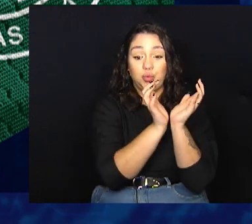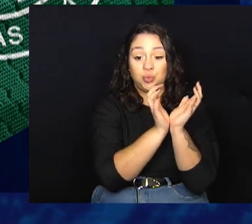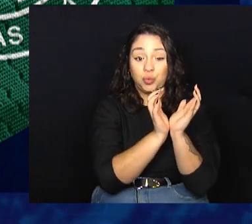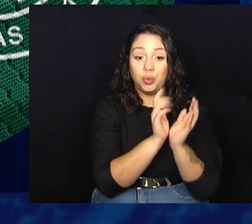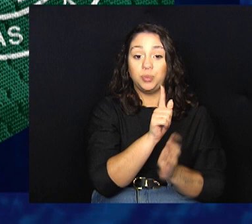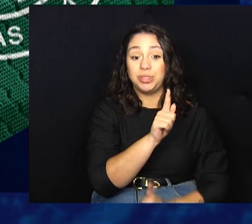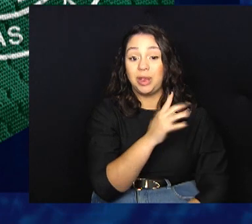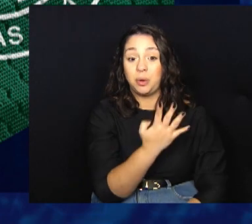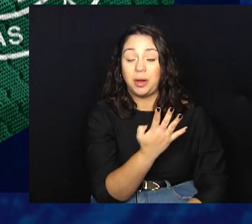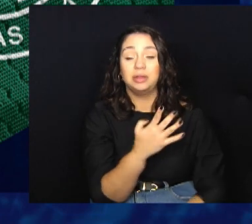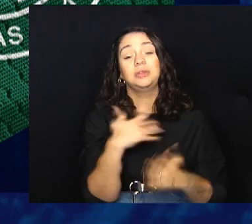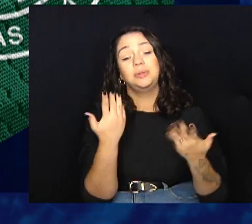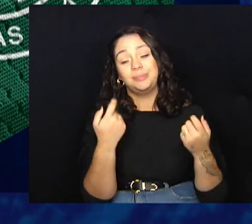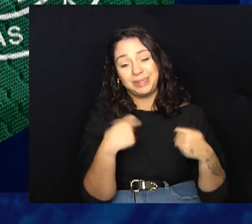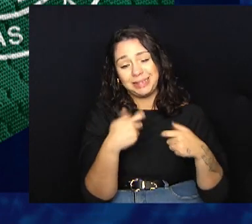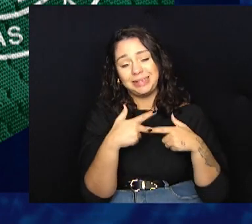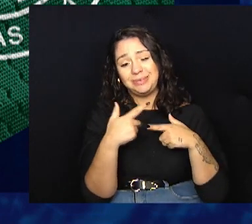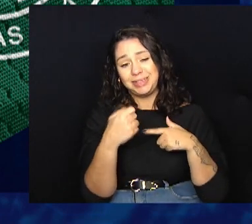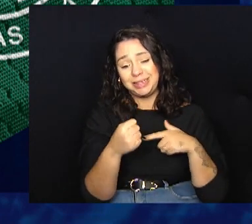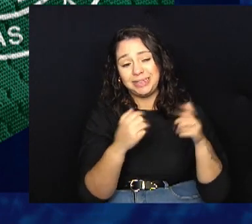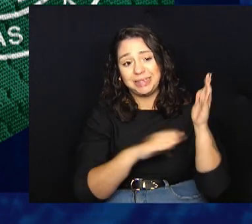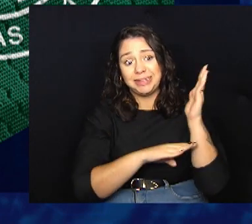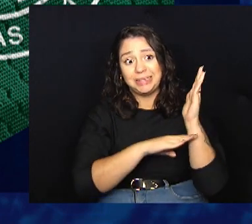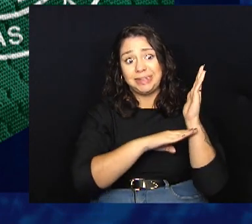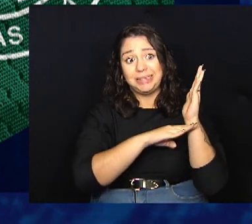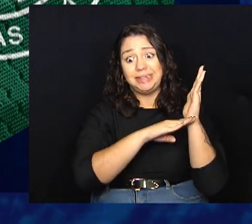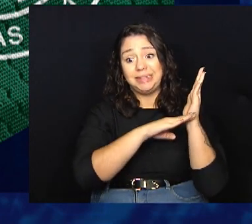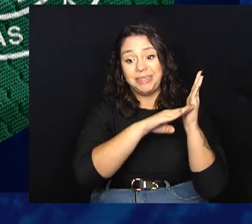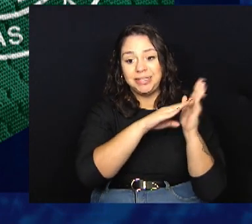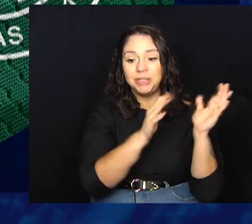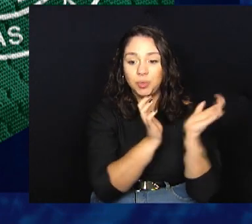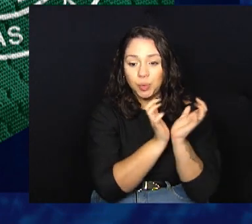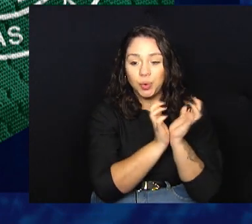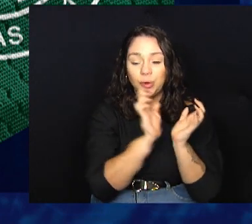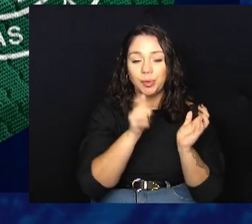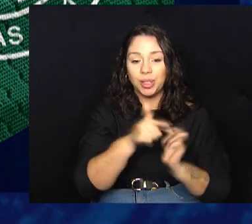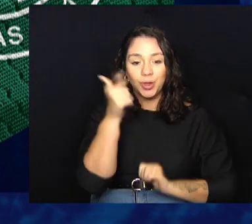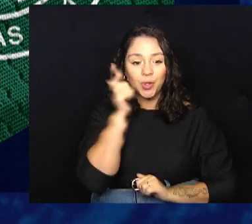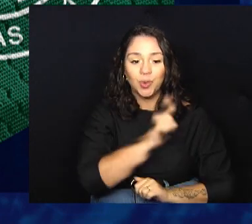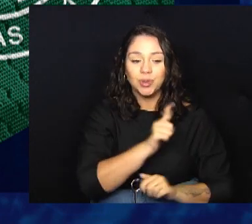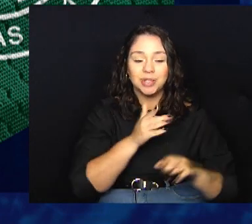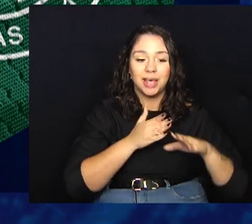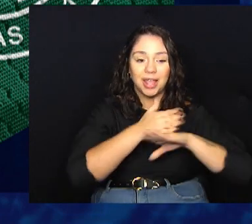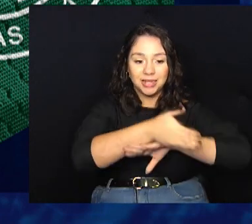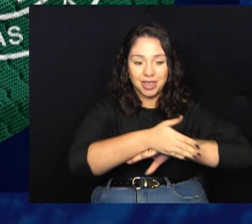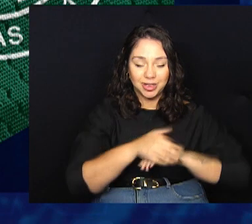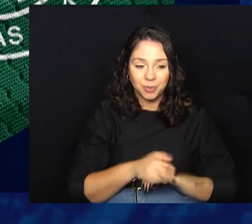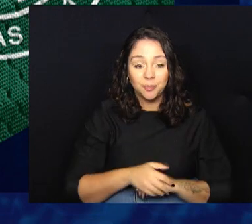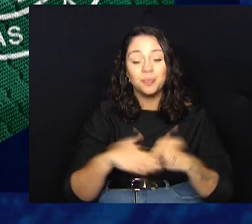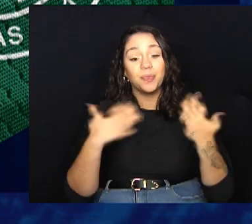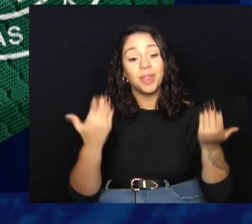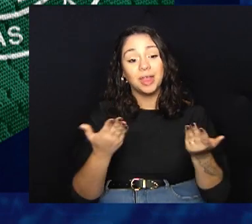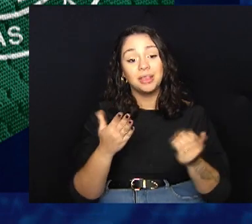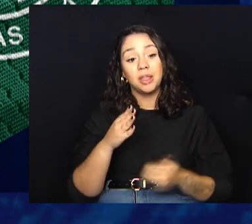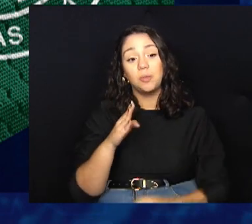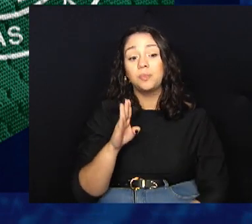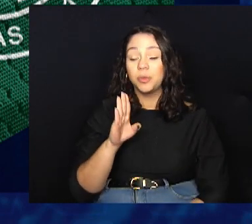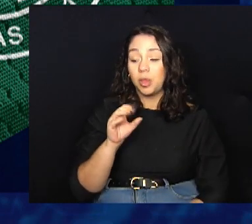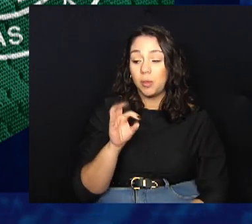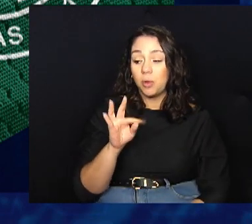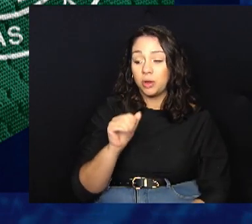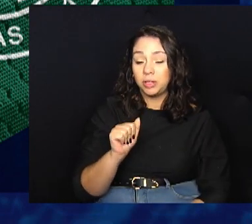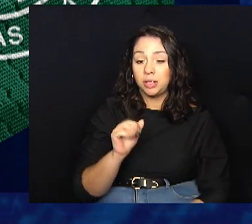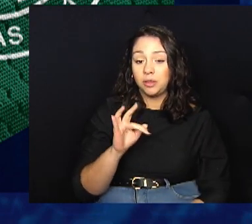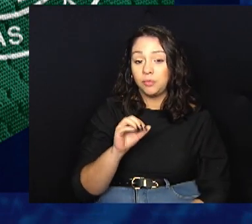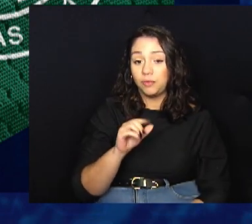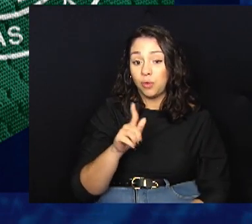precisa da Vitória para se aproximar né do grupo que consegue o acesso e o Botafogo adversário de logo